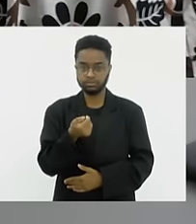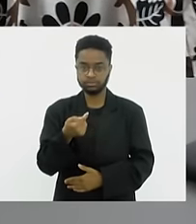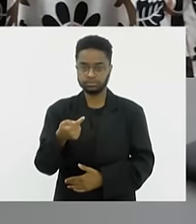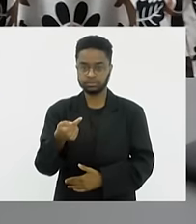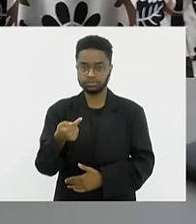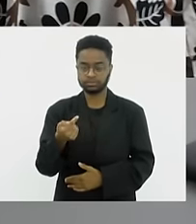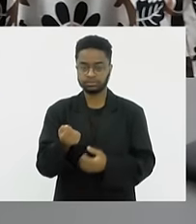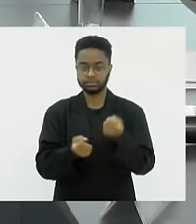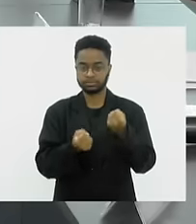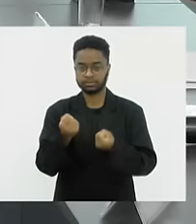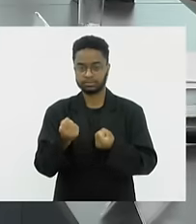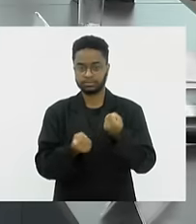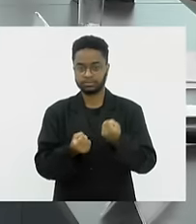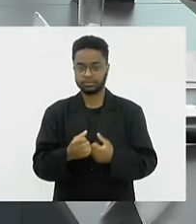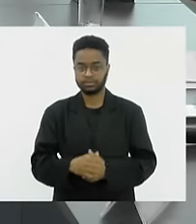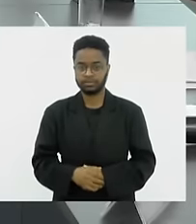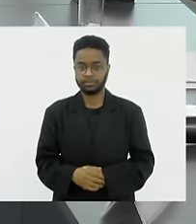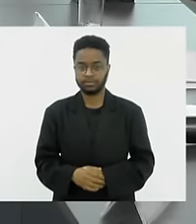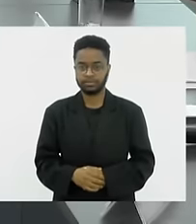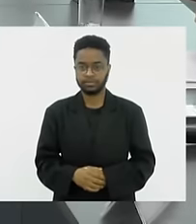Tá. 67 veículos.